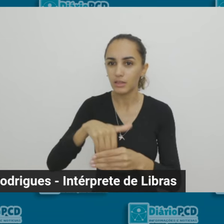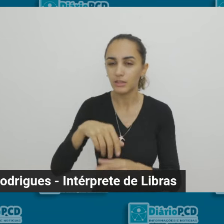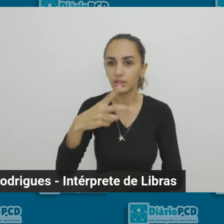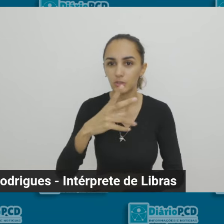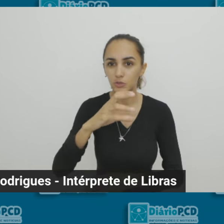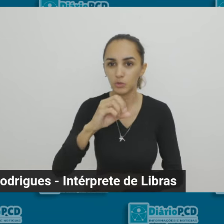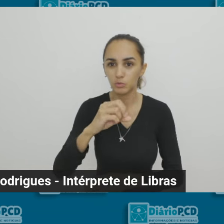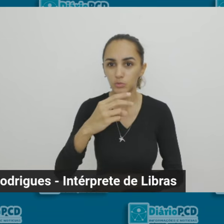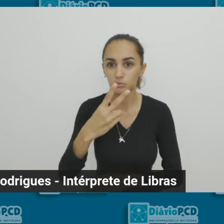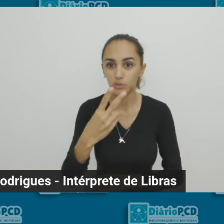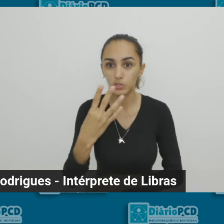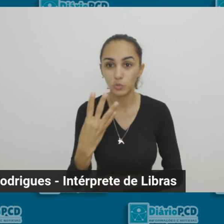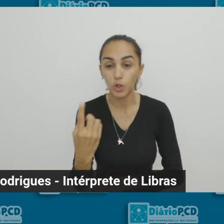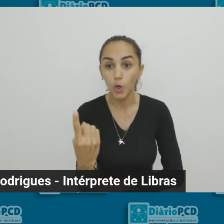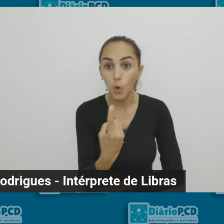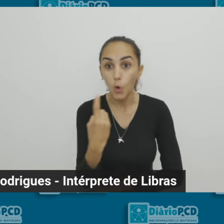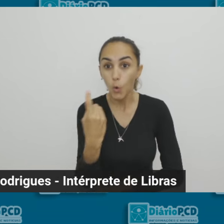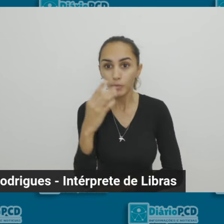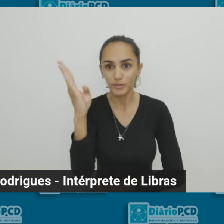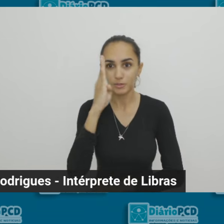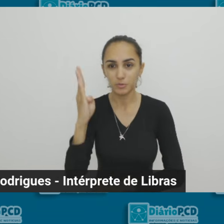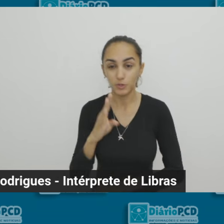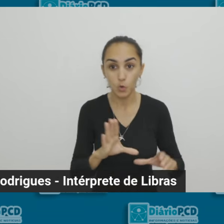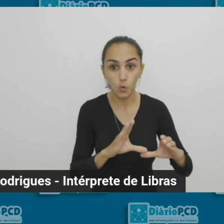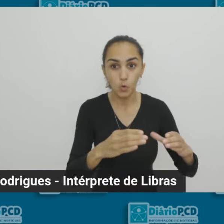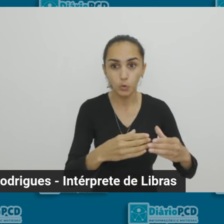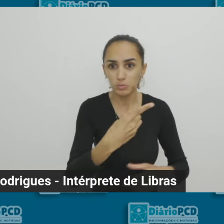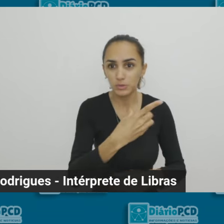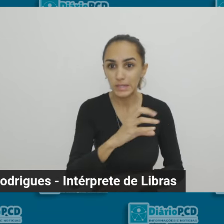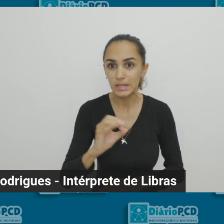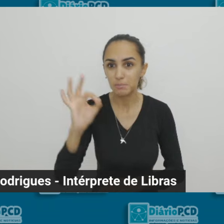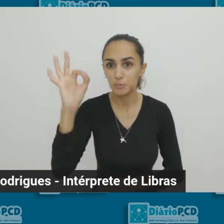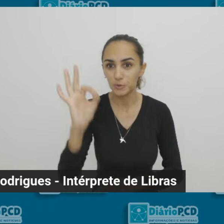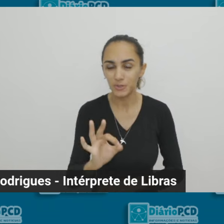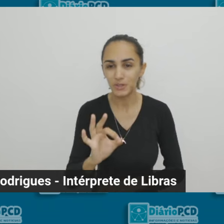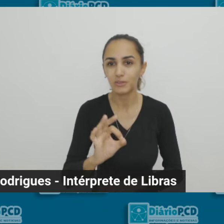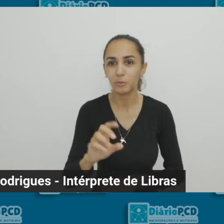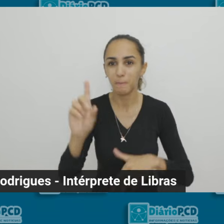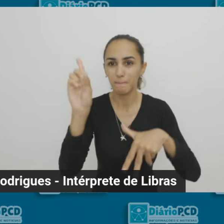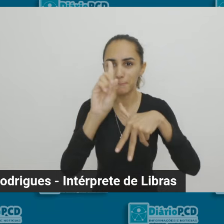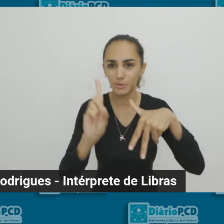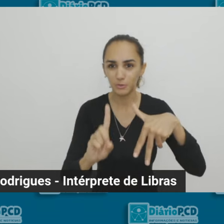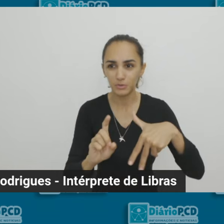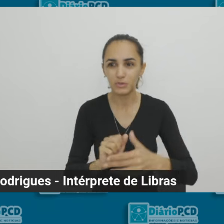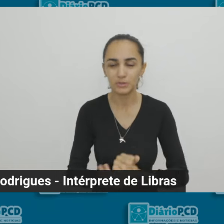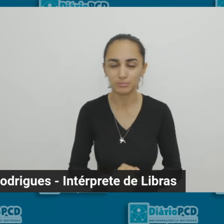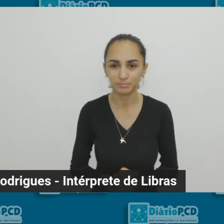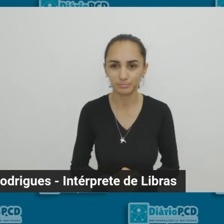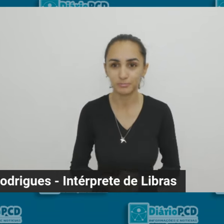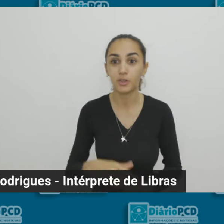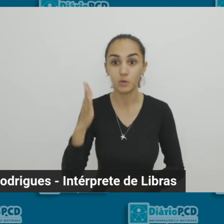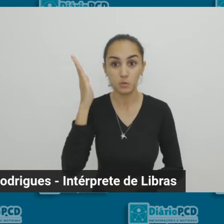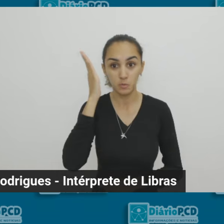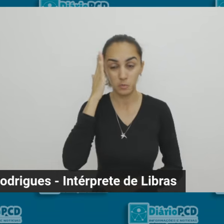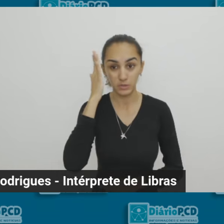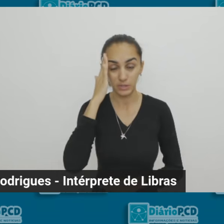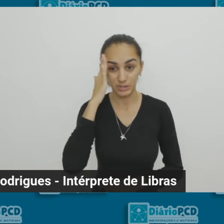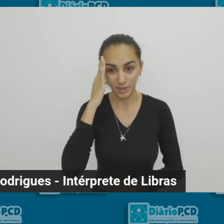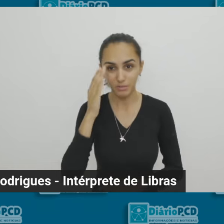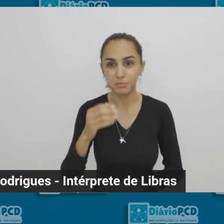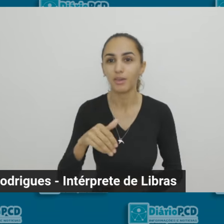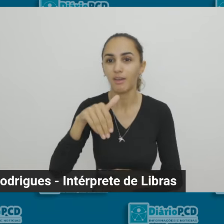inédito no Brasil, uma chapa 100% formada por pessoas com deficiência? Você sabe que nas eleições